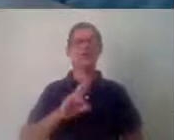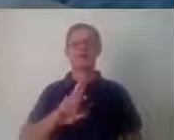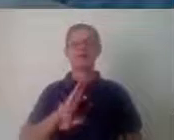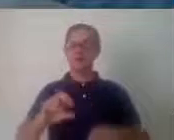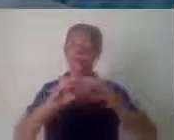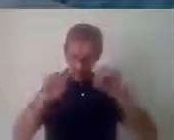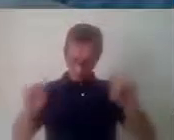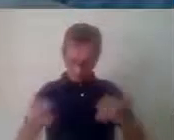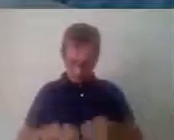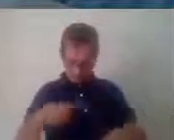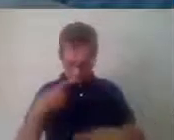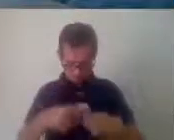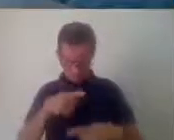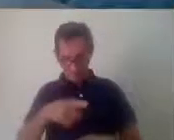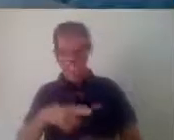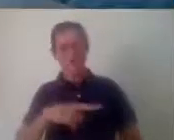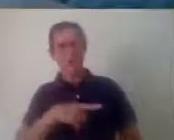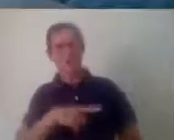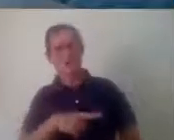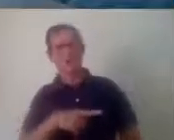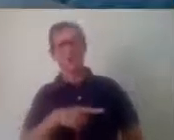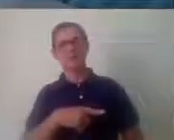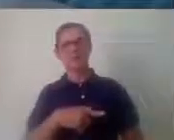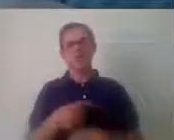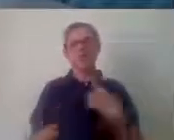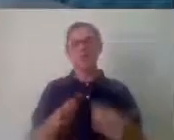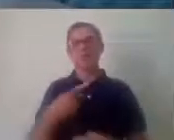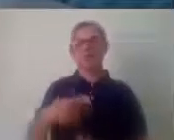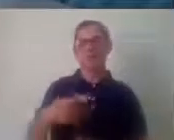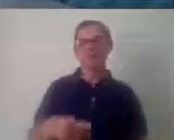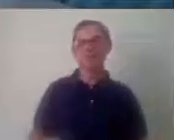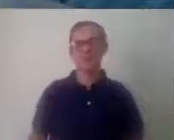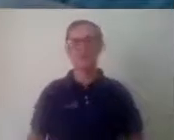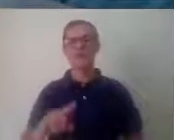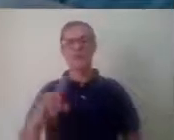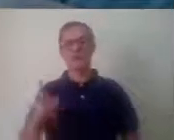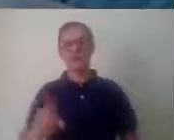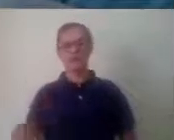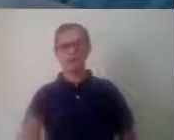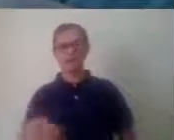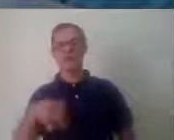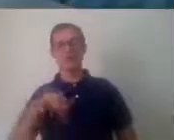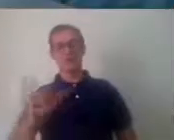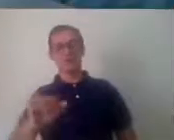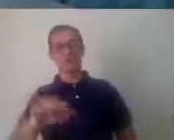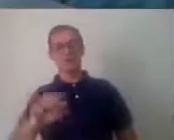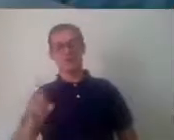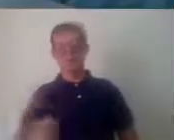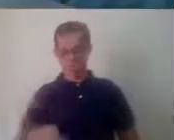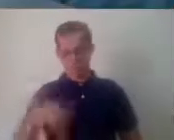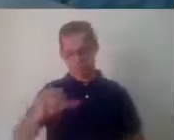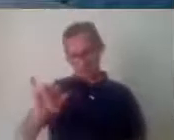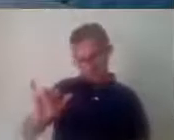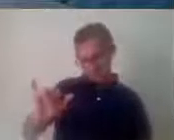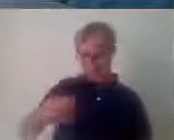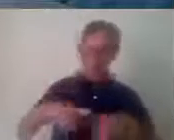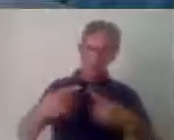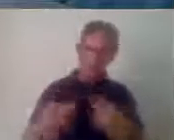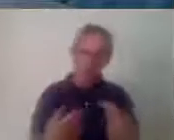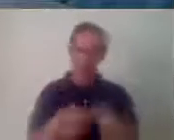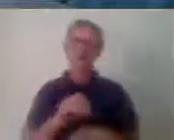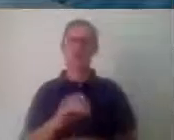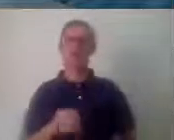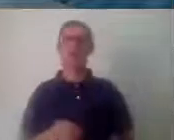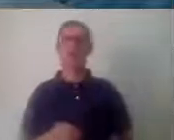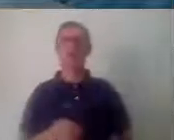sistema. Por quê? Você coloca, né, qual que é a sua derivada em relação a x e a derivada em relação a y, iguala as